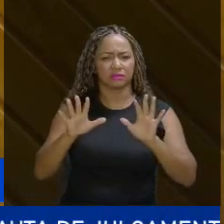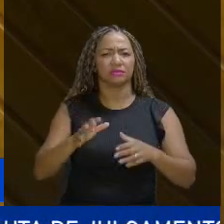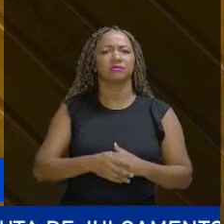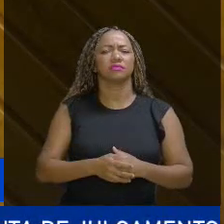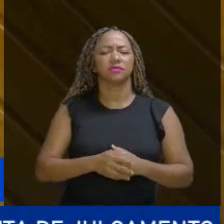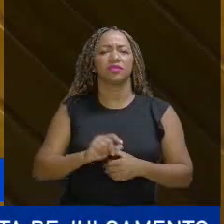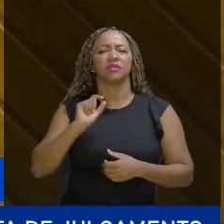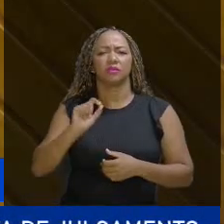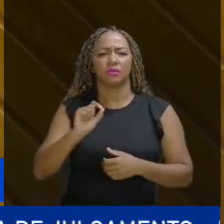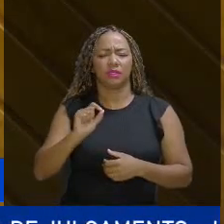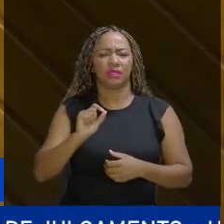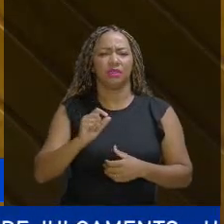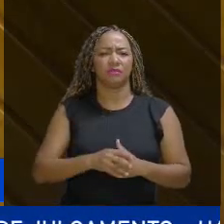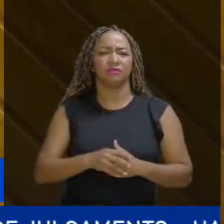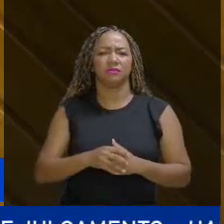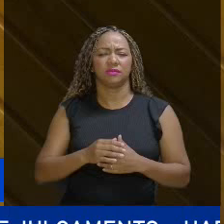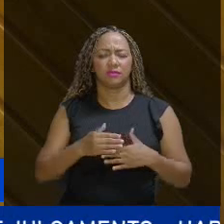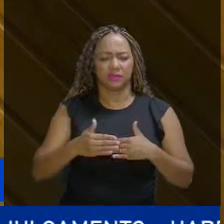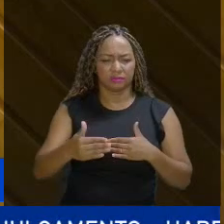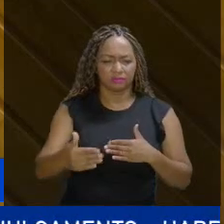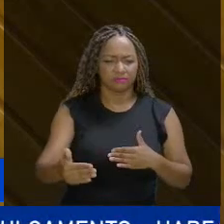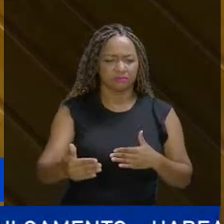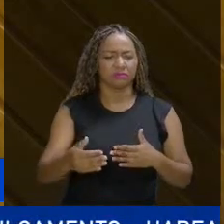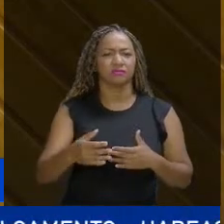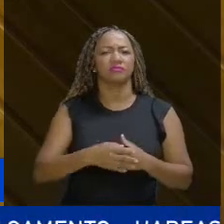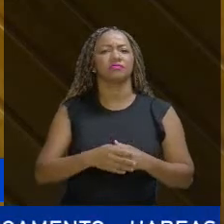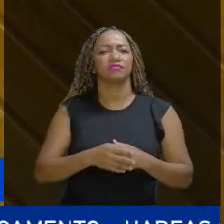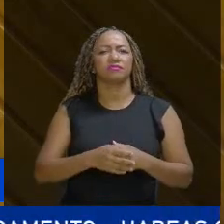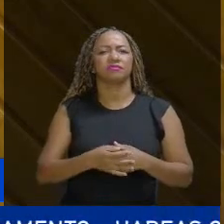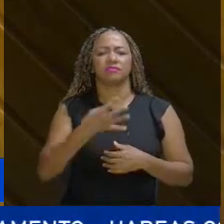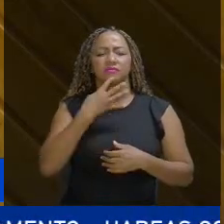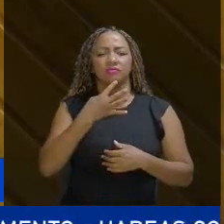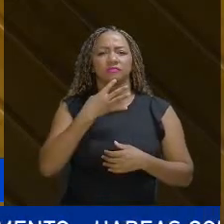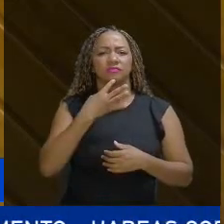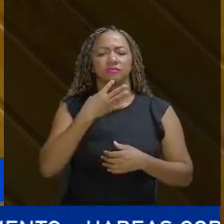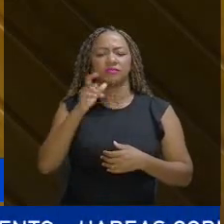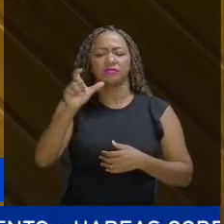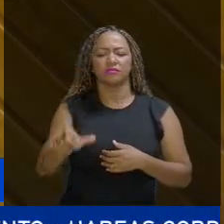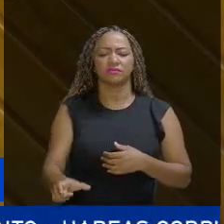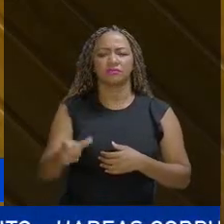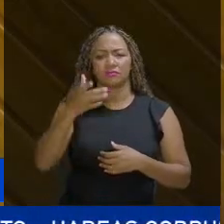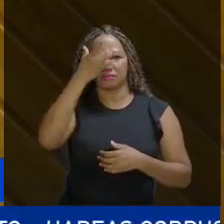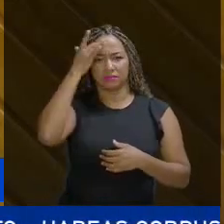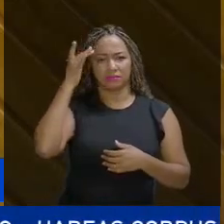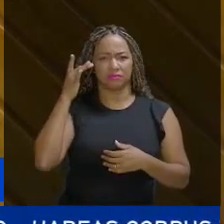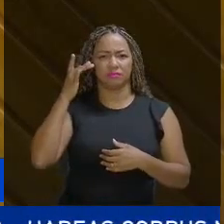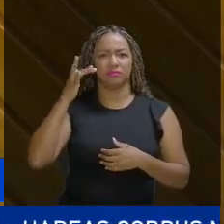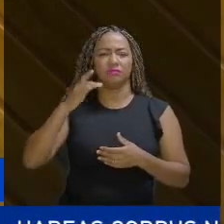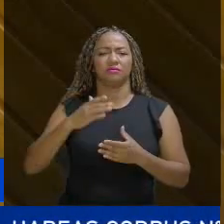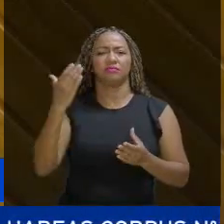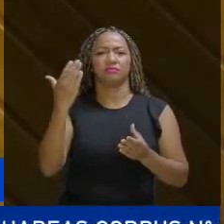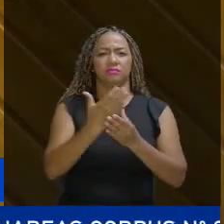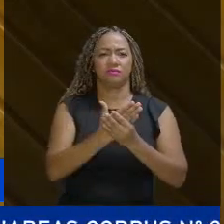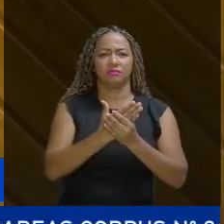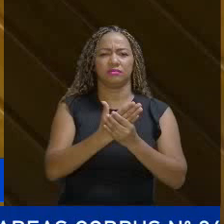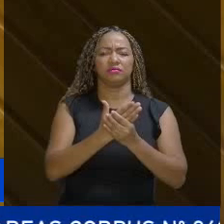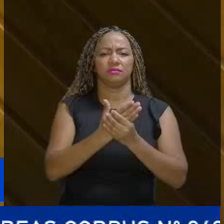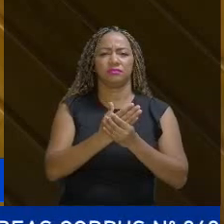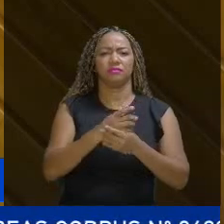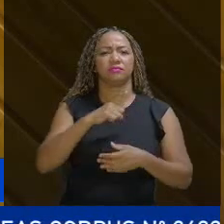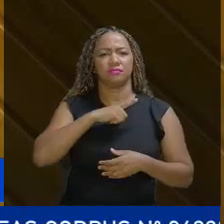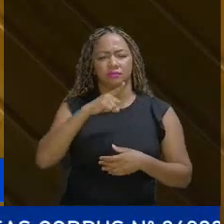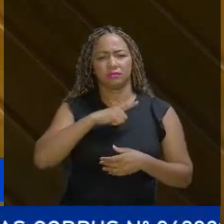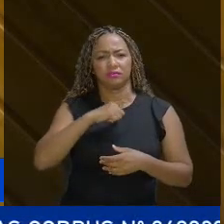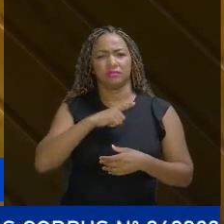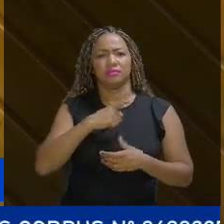da Corte, seria sobre, a partir desse momento que há o conhecimento de quem se trata na base do processo, se